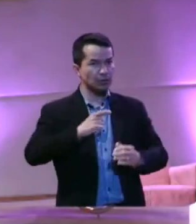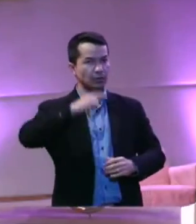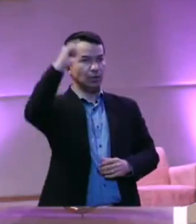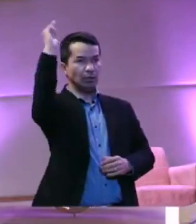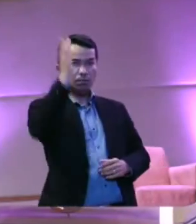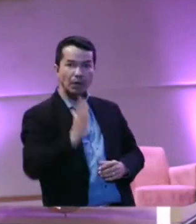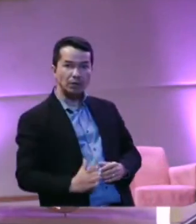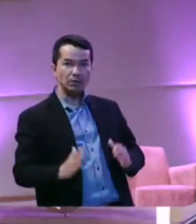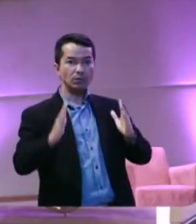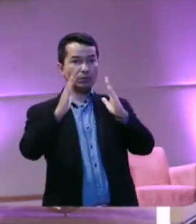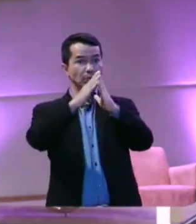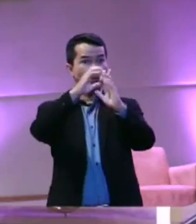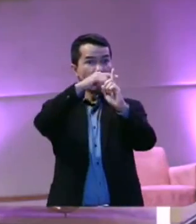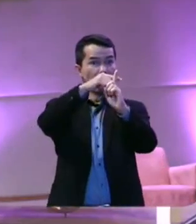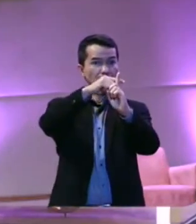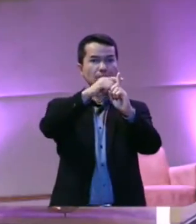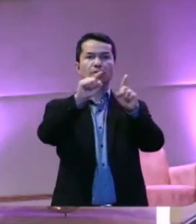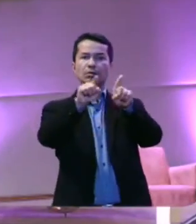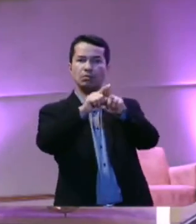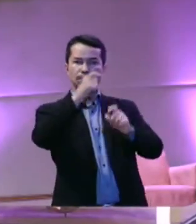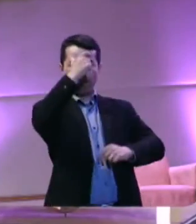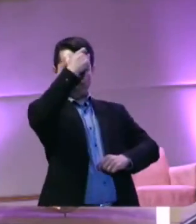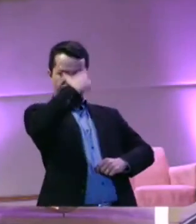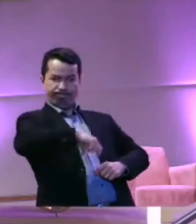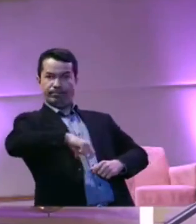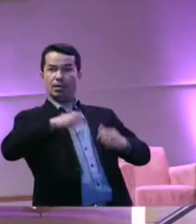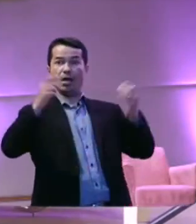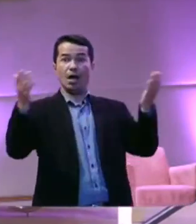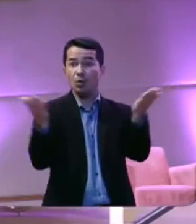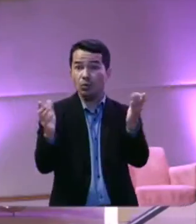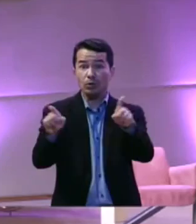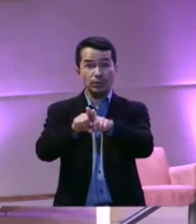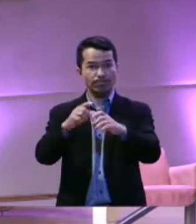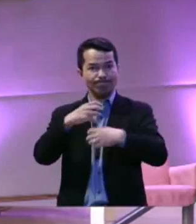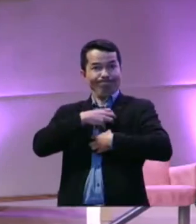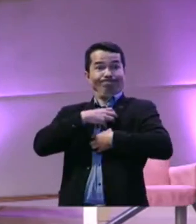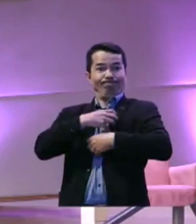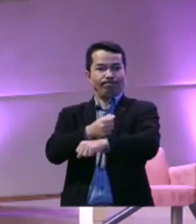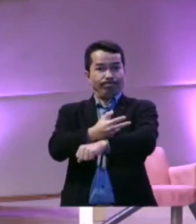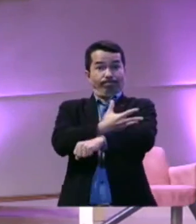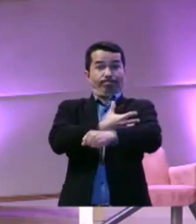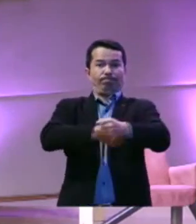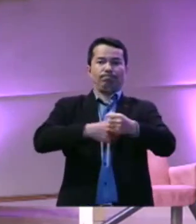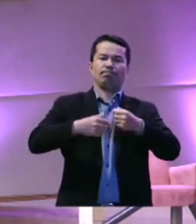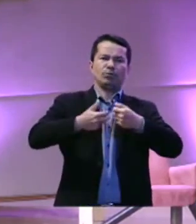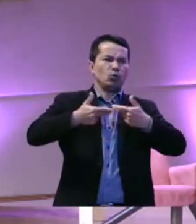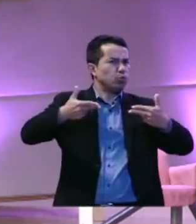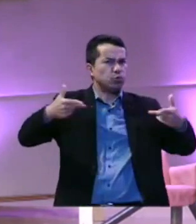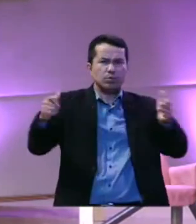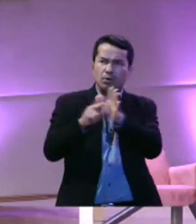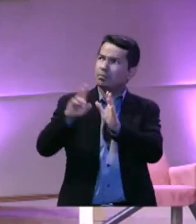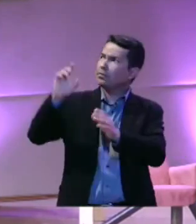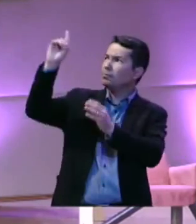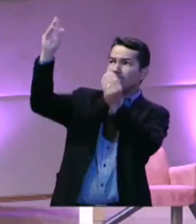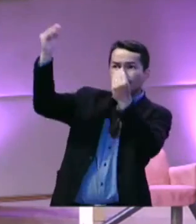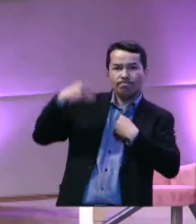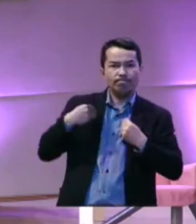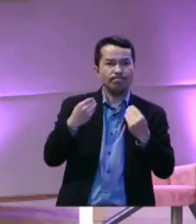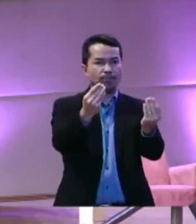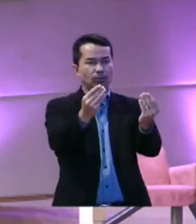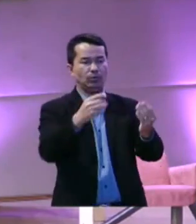como pessoa. Mas ainda assim, por mais que o Senhor tenha nos